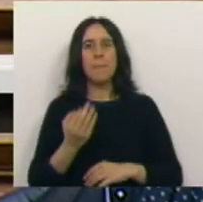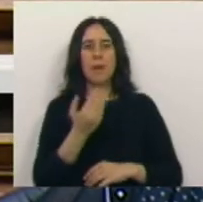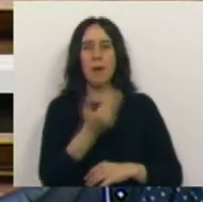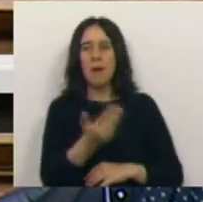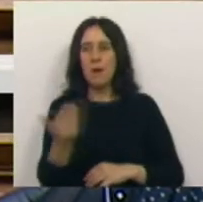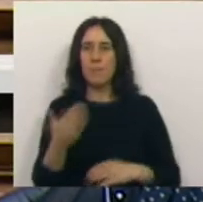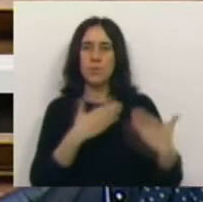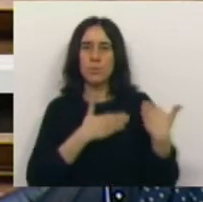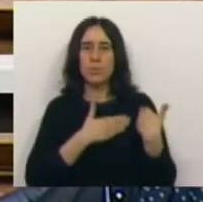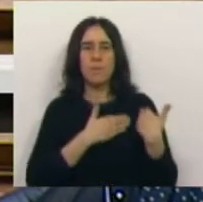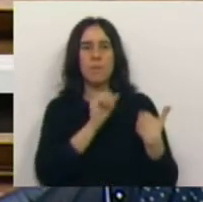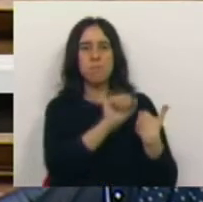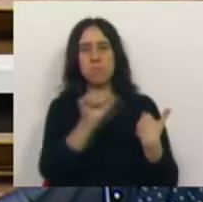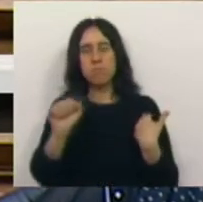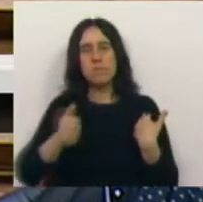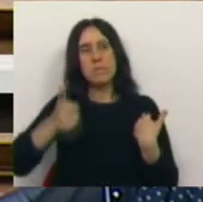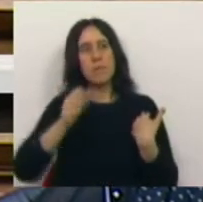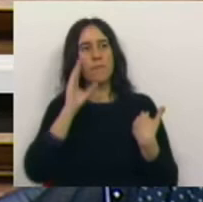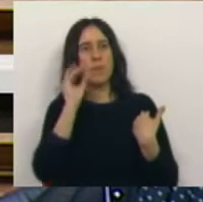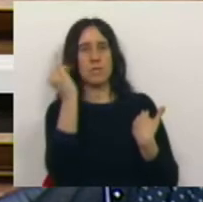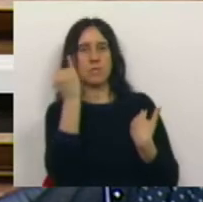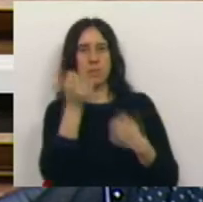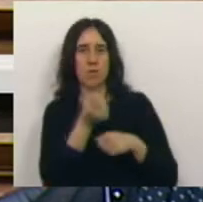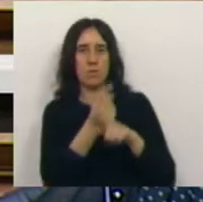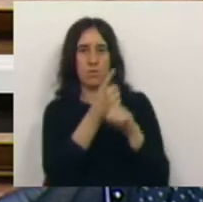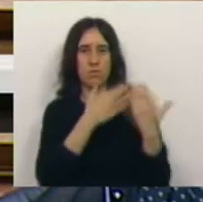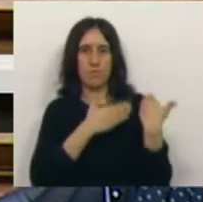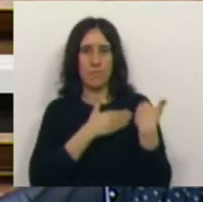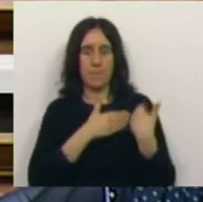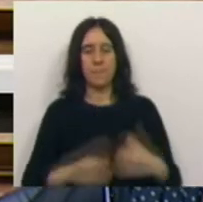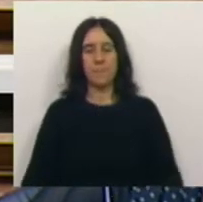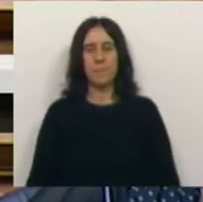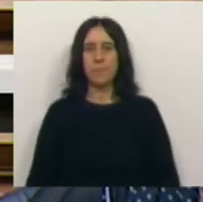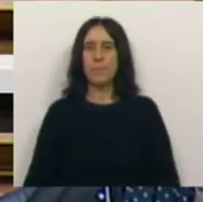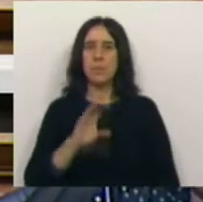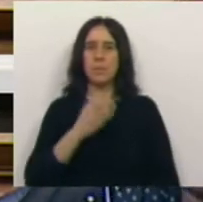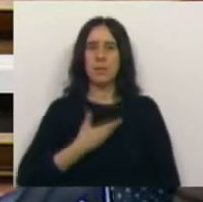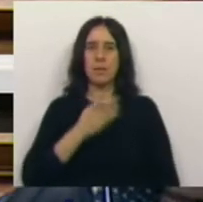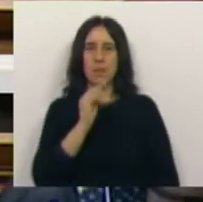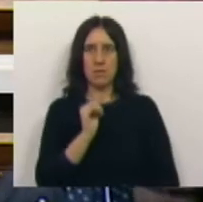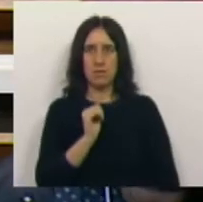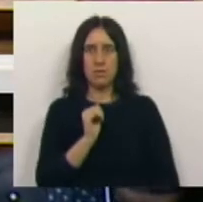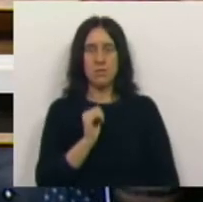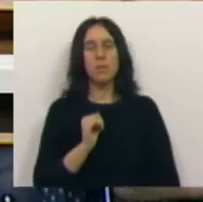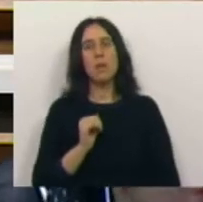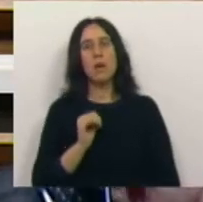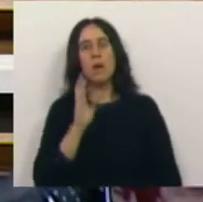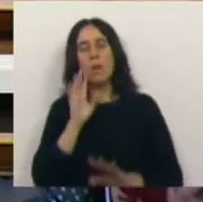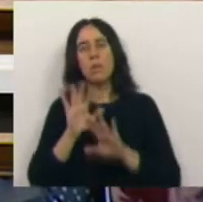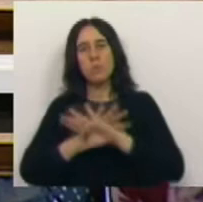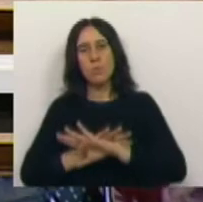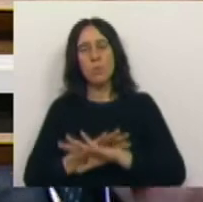partes, especificamente das instituições financeiras. O CDS, com a desculpa da